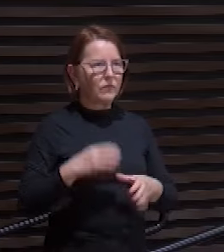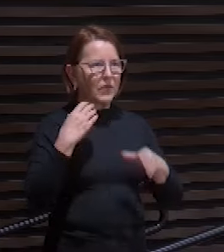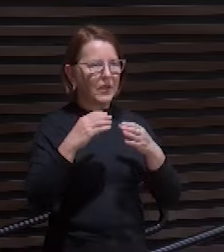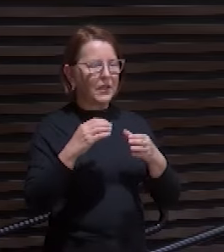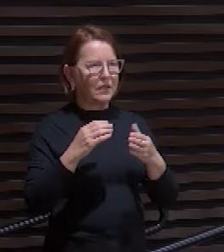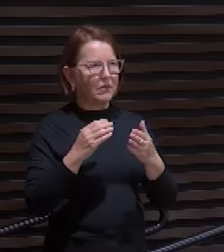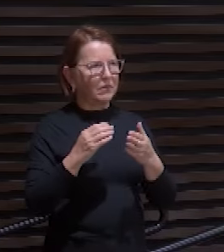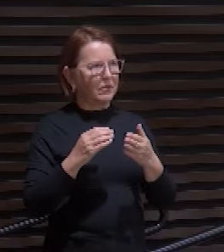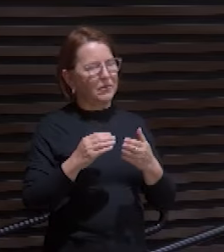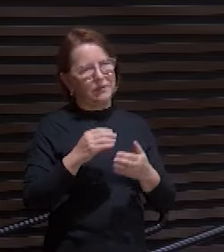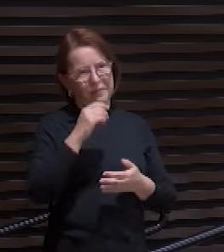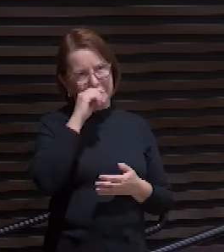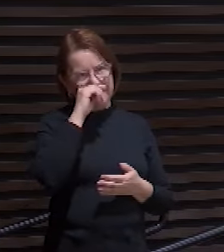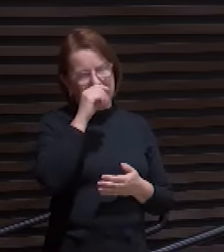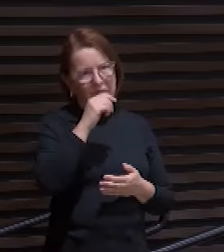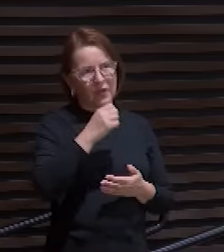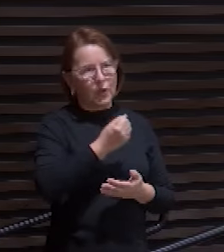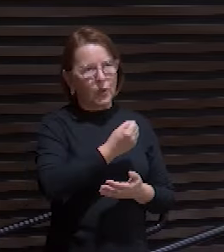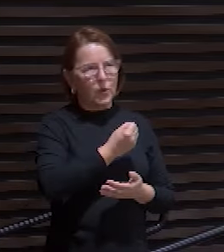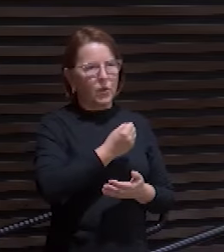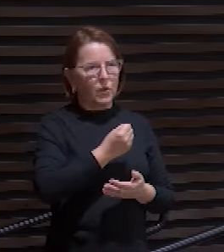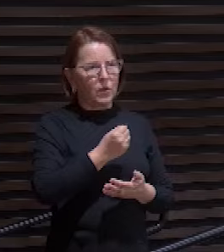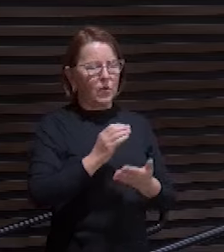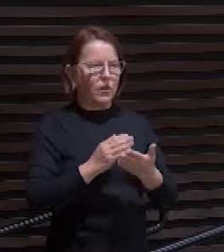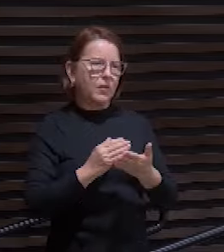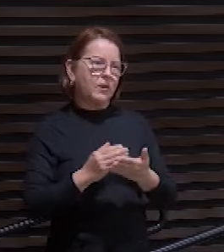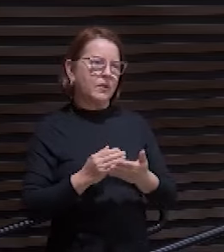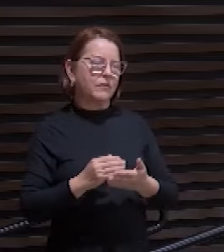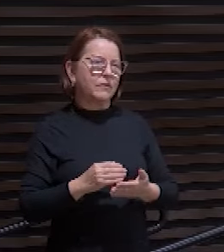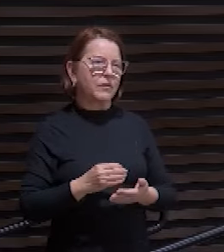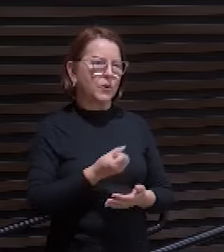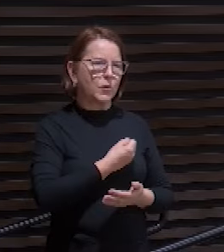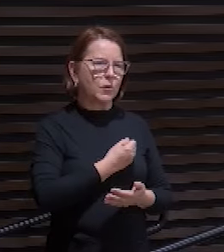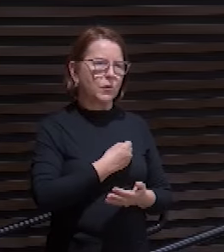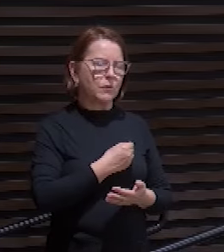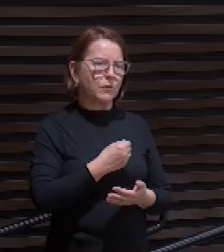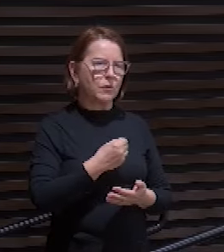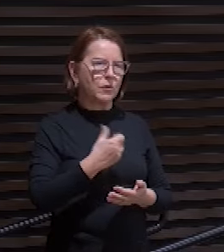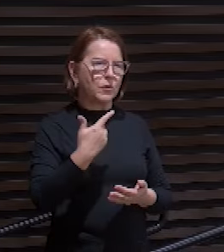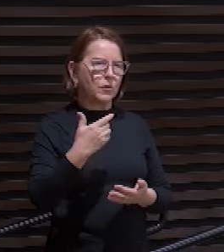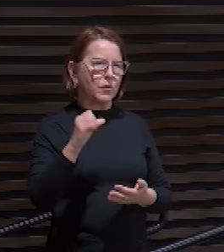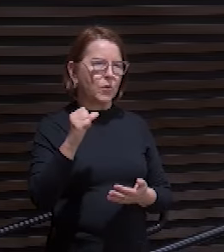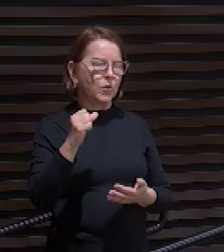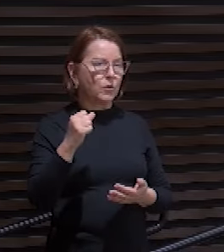cristão 281. Um homem que tentou suicídio 4 vezes.